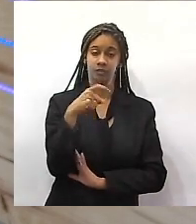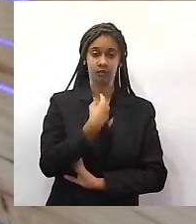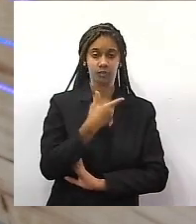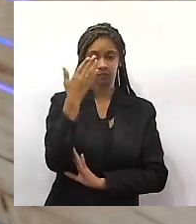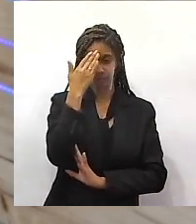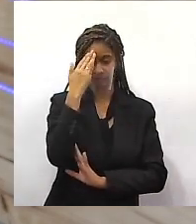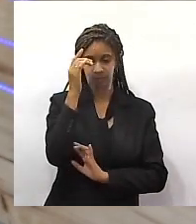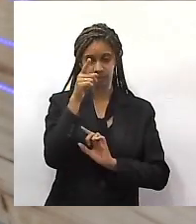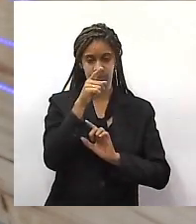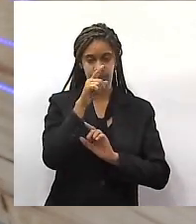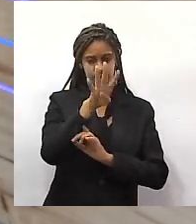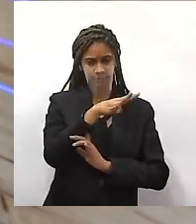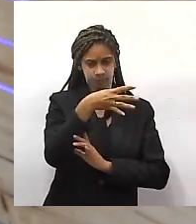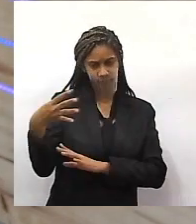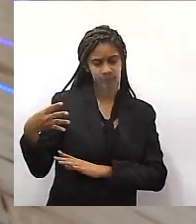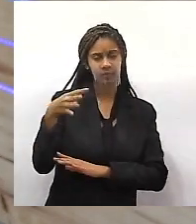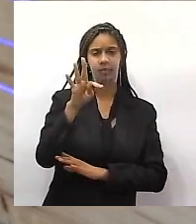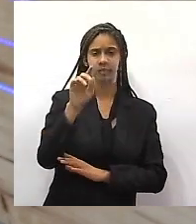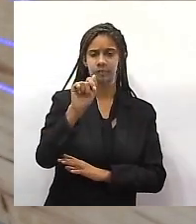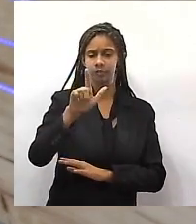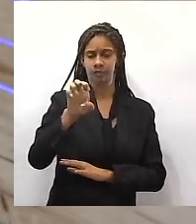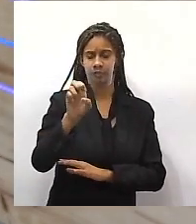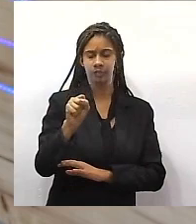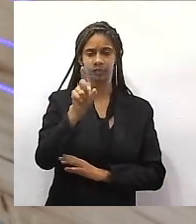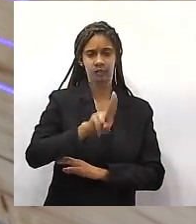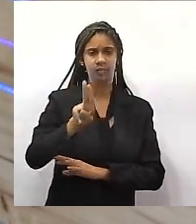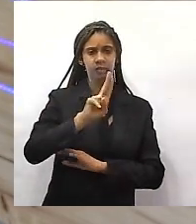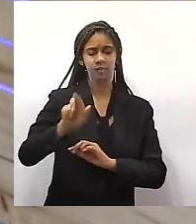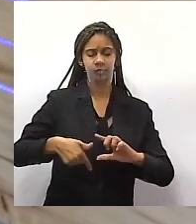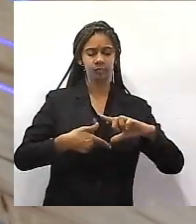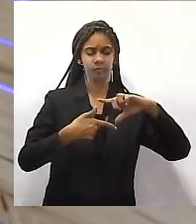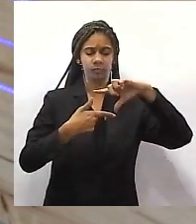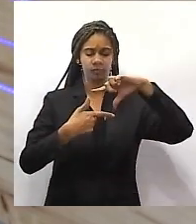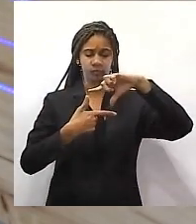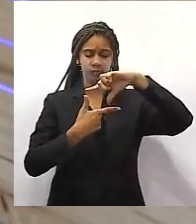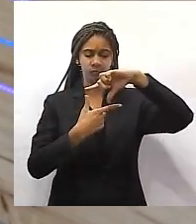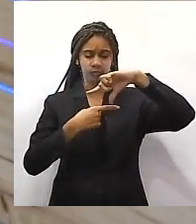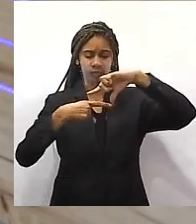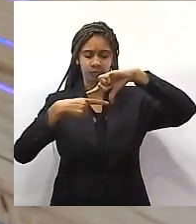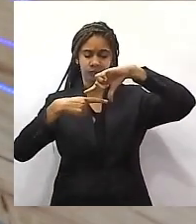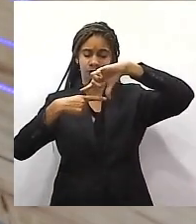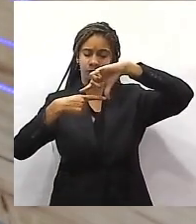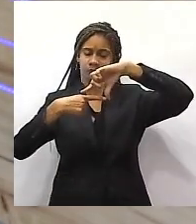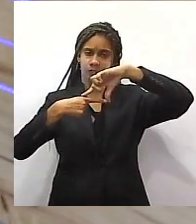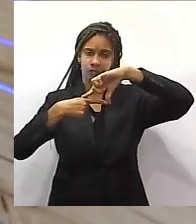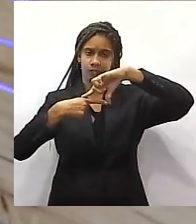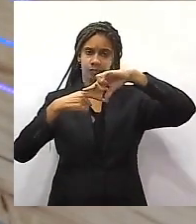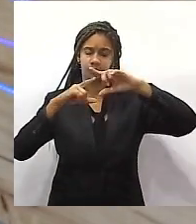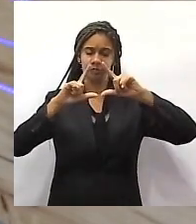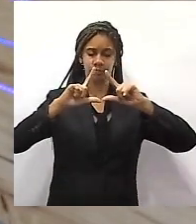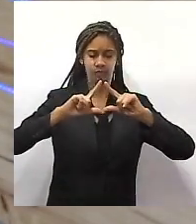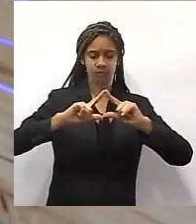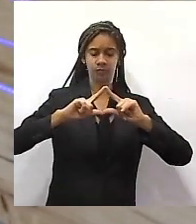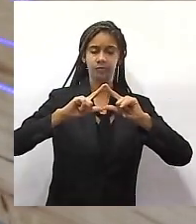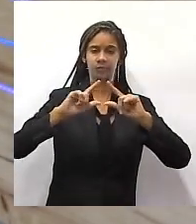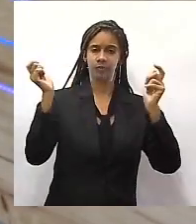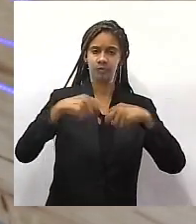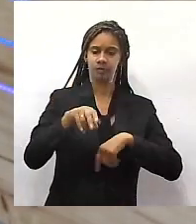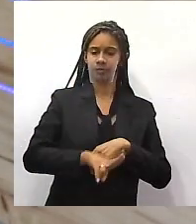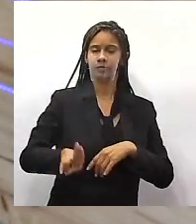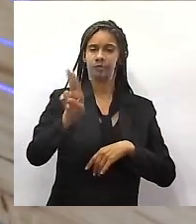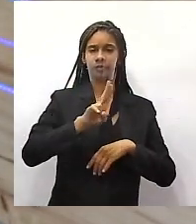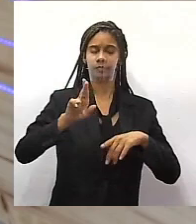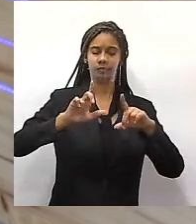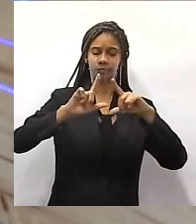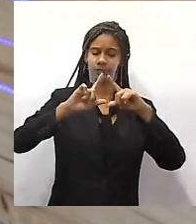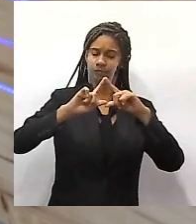Tales ele pode ser aplicado nos triângulos. Tem vários problemas de proporcionalidade em triângulos que a gente pode aplicar aí